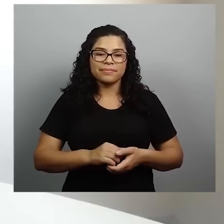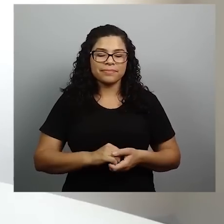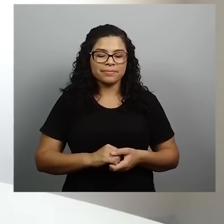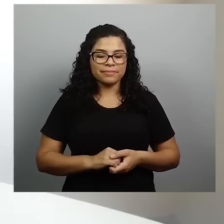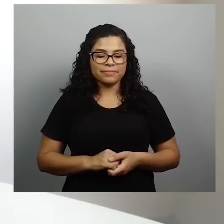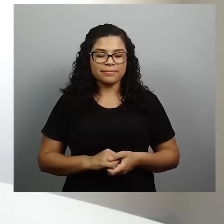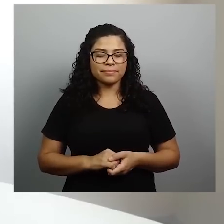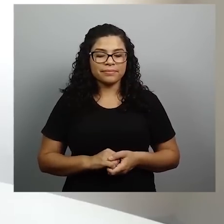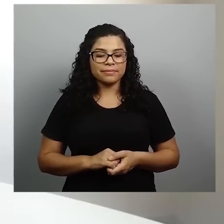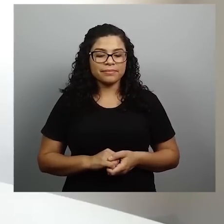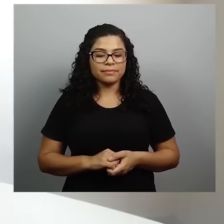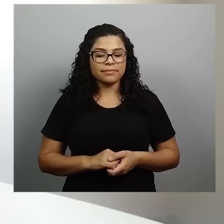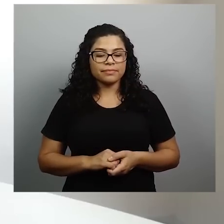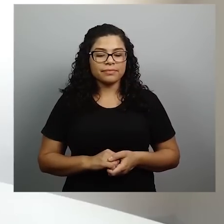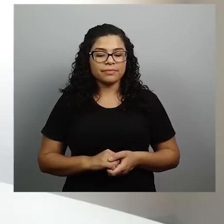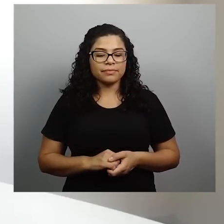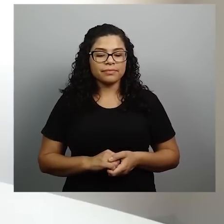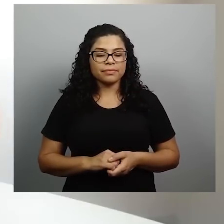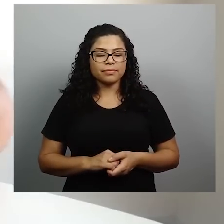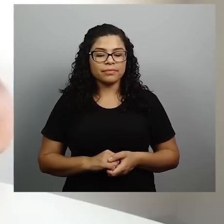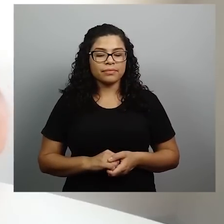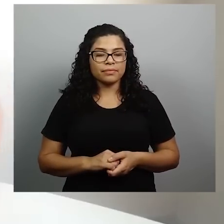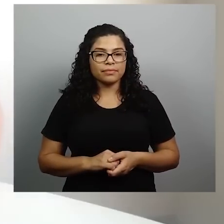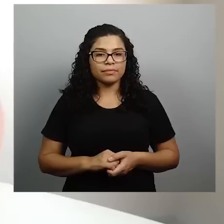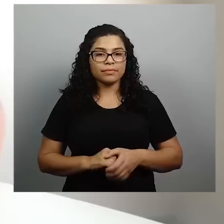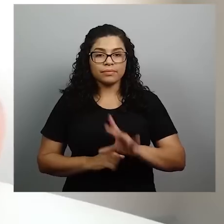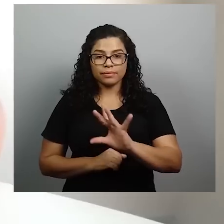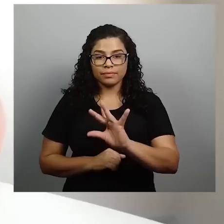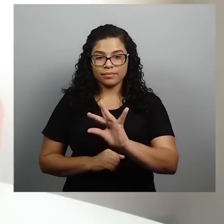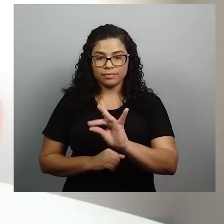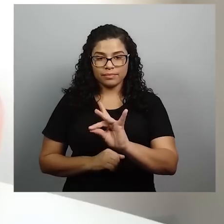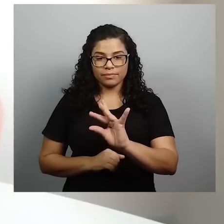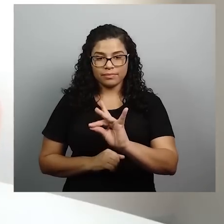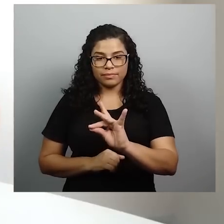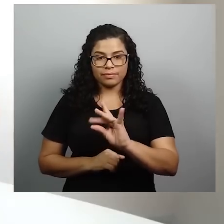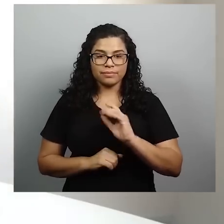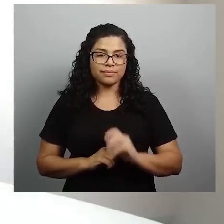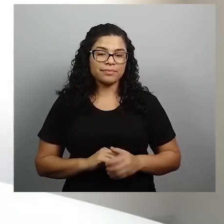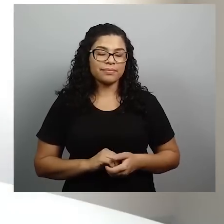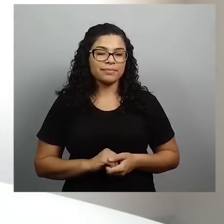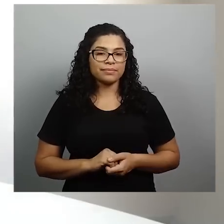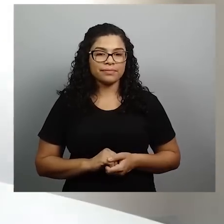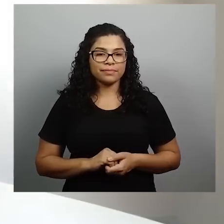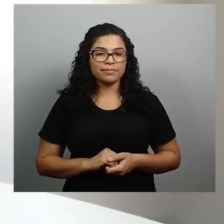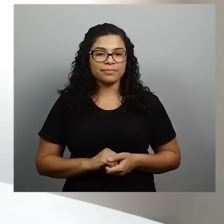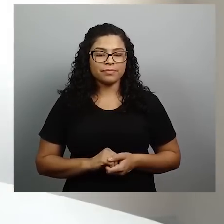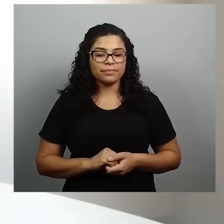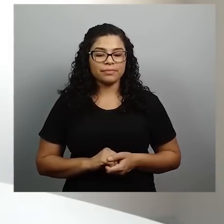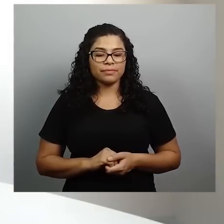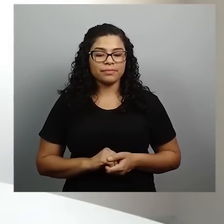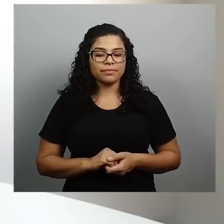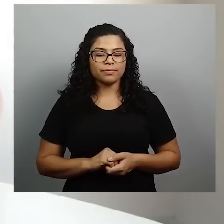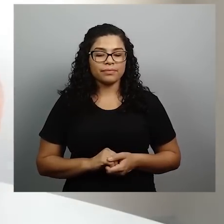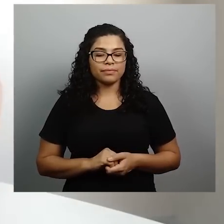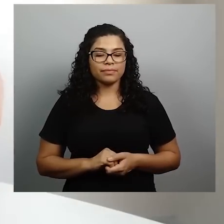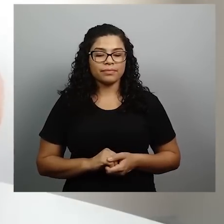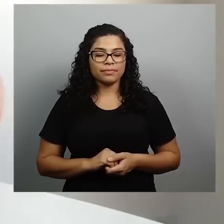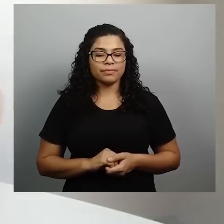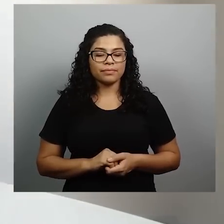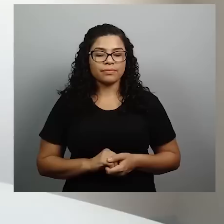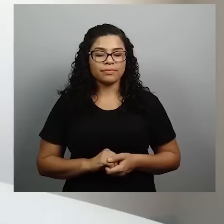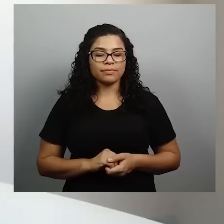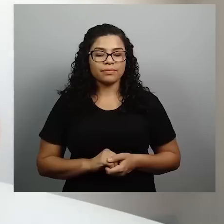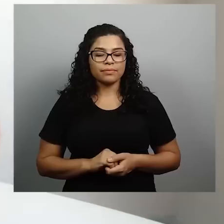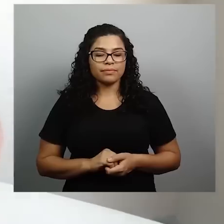é a medida certa e colocá-la aqui. Aqui então, para que ela